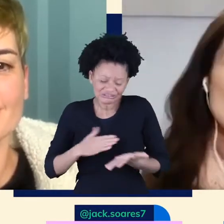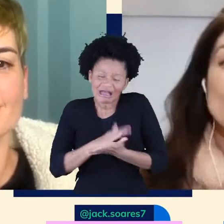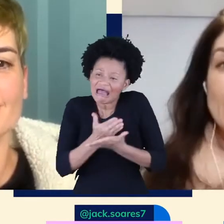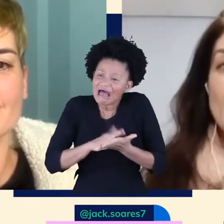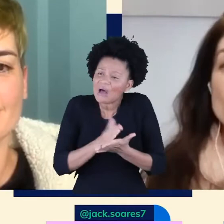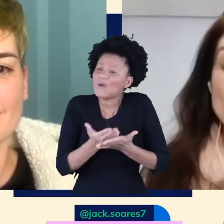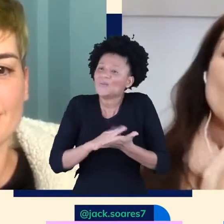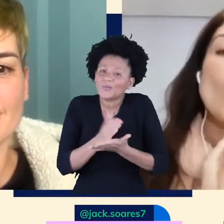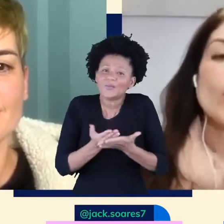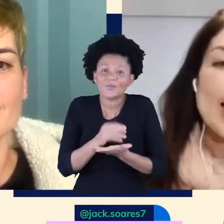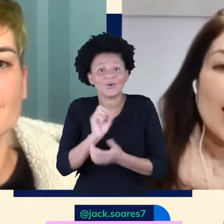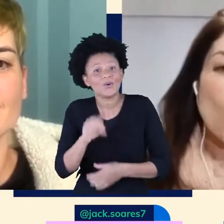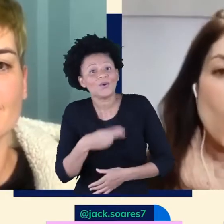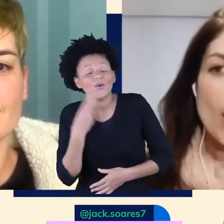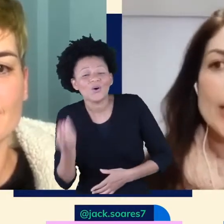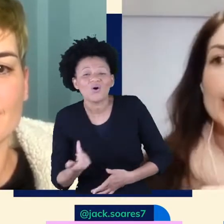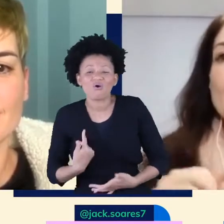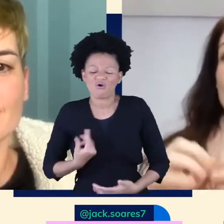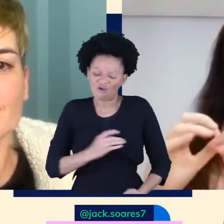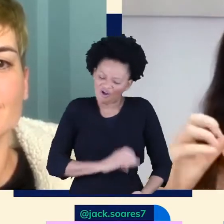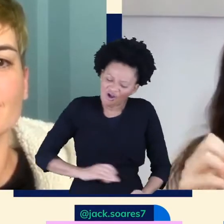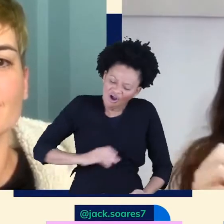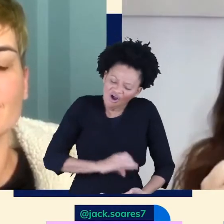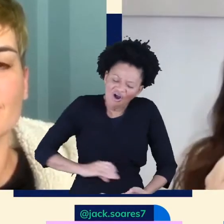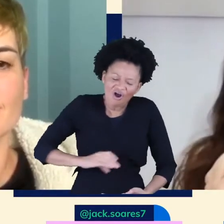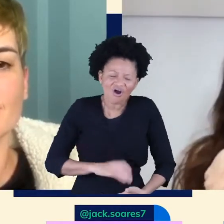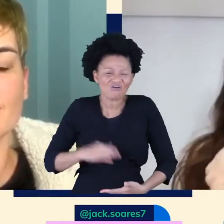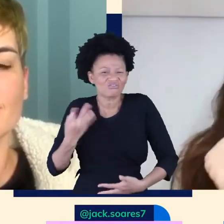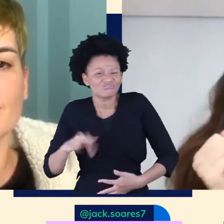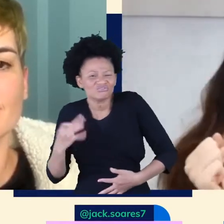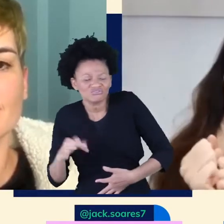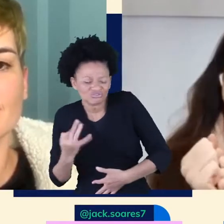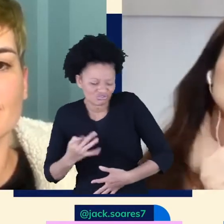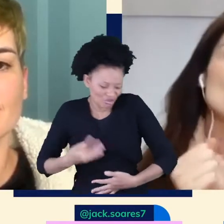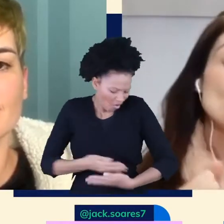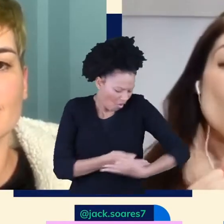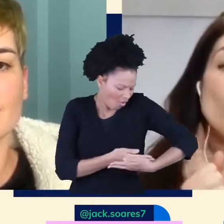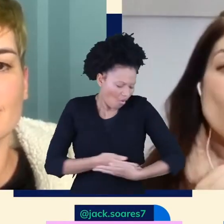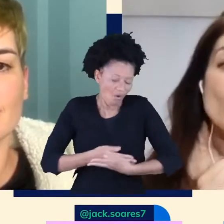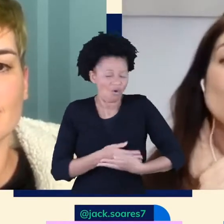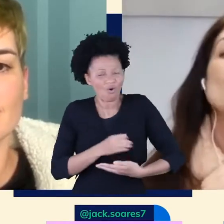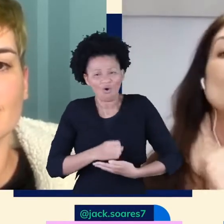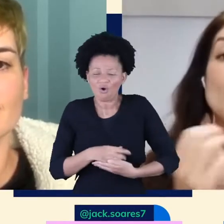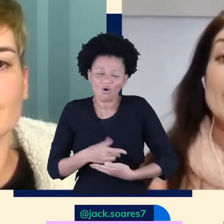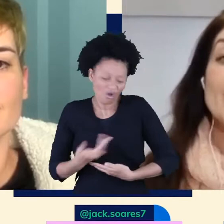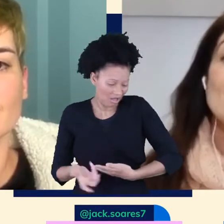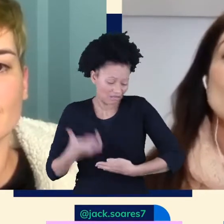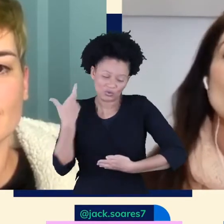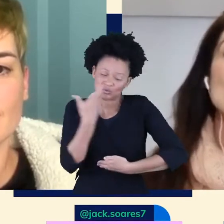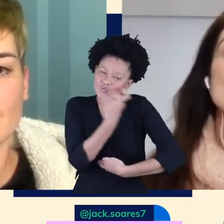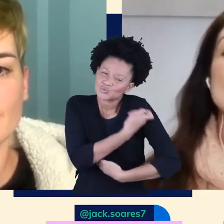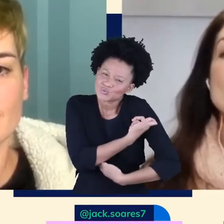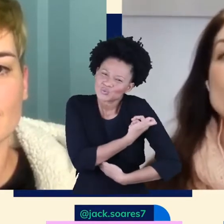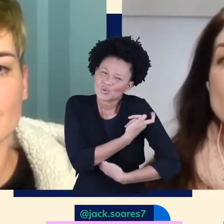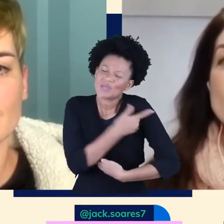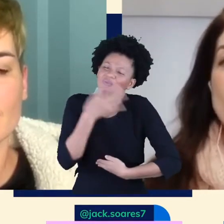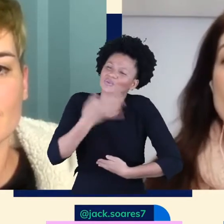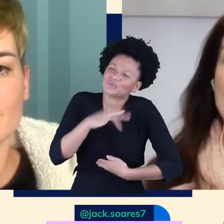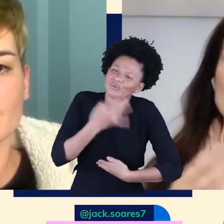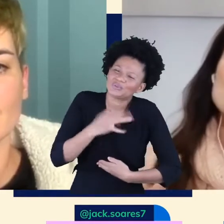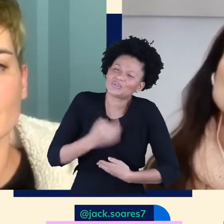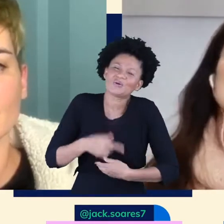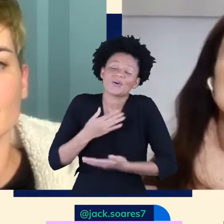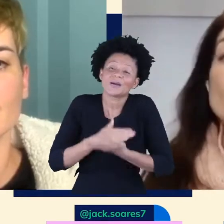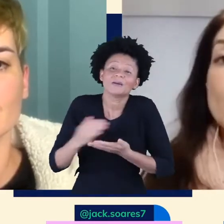super desconfortável. Ou dá cólica, ou tomou vacina e está com desconforto. Como é que a criança vai buscar esse